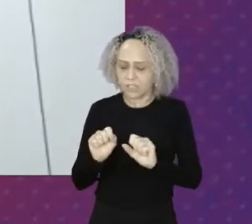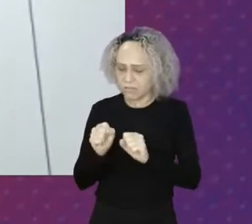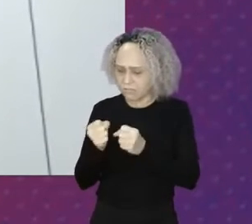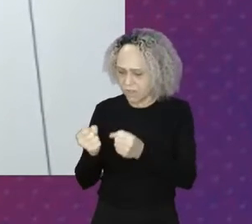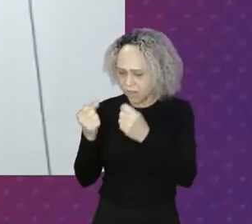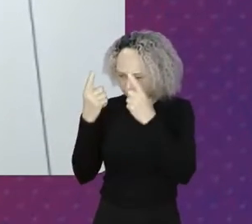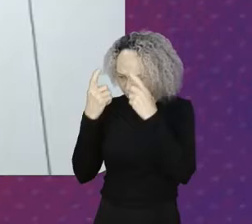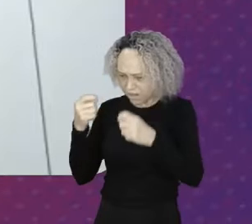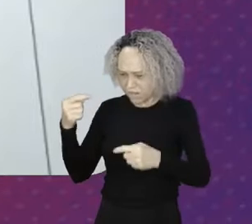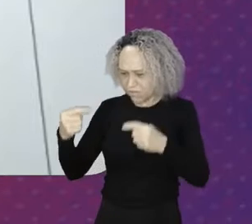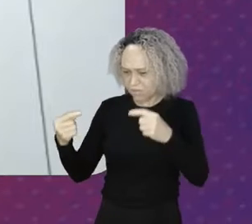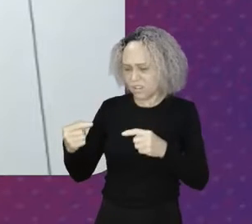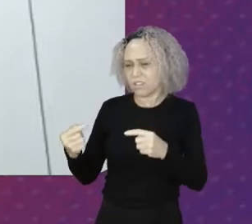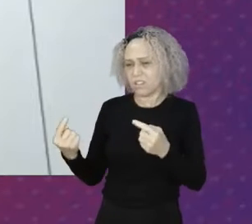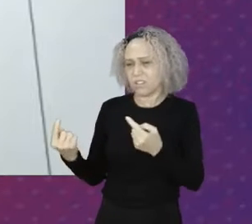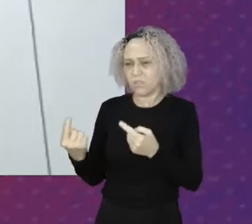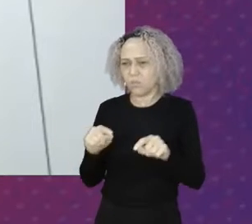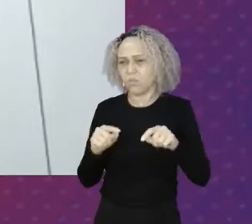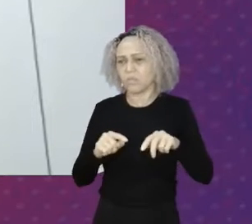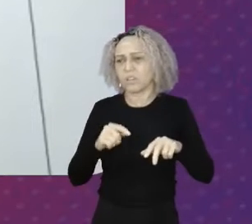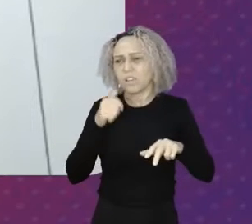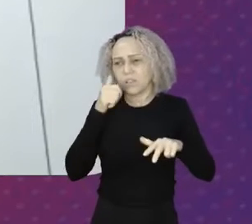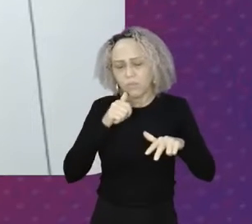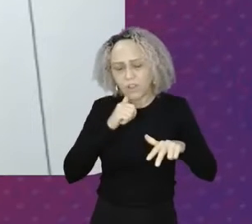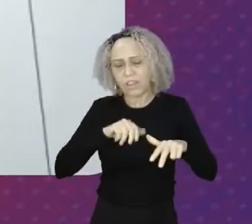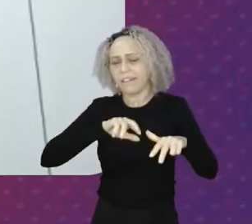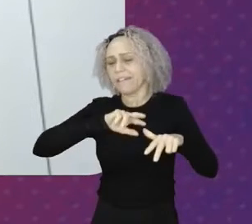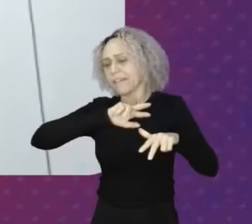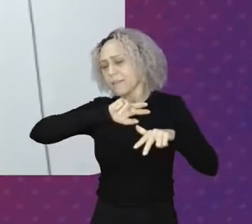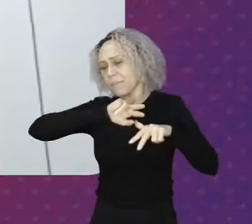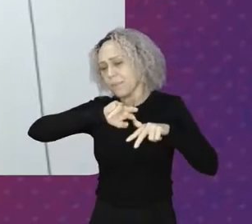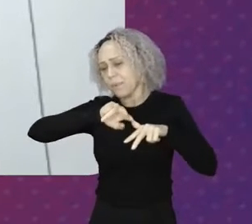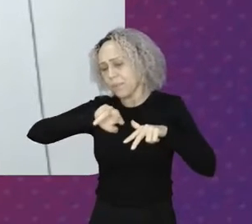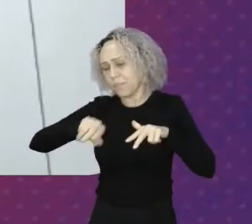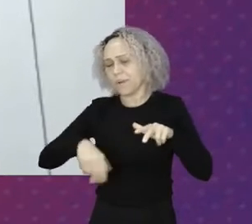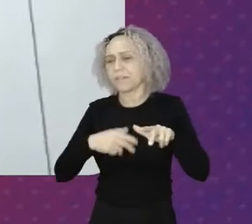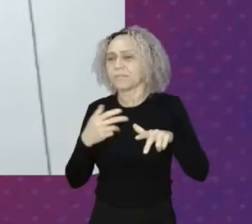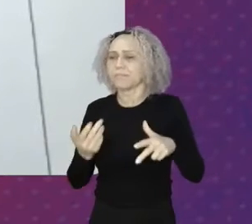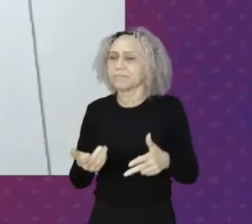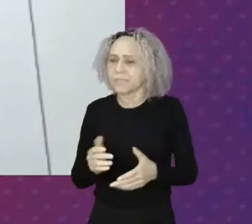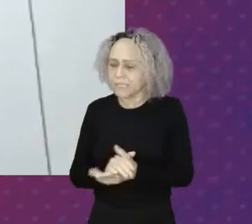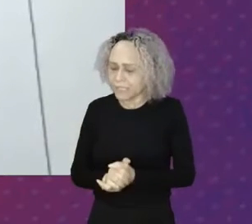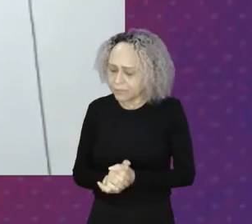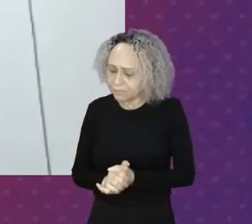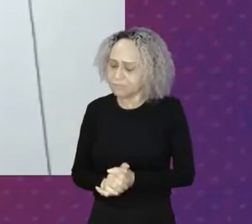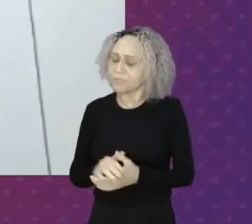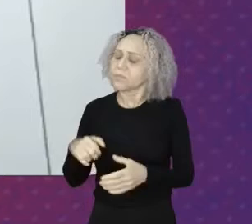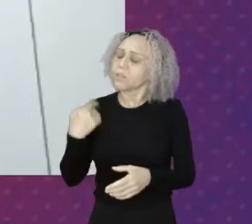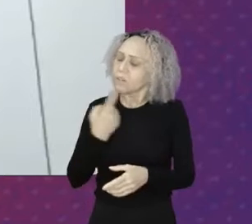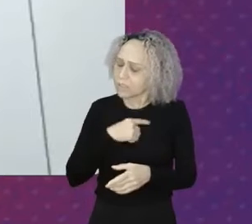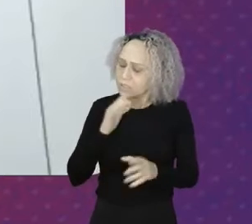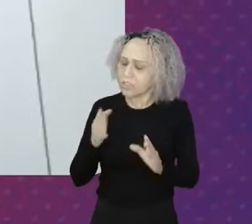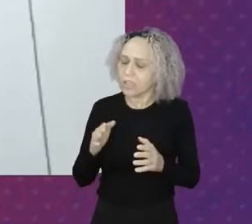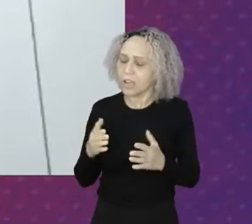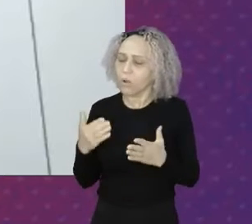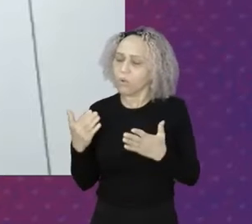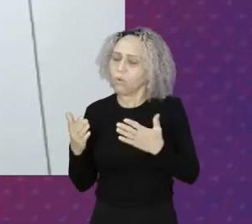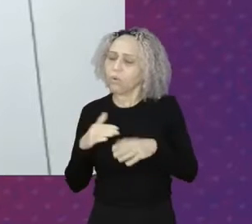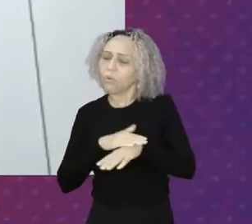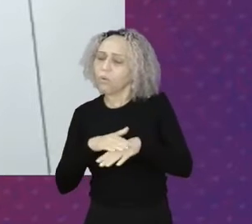violência política de gênero. A gente tem feito uma série de reuniões, de conversas também com